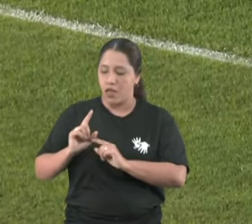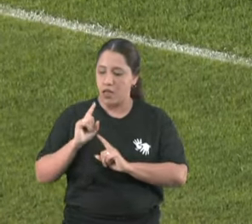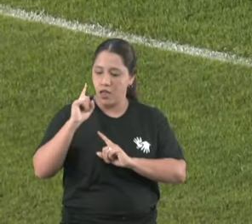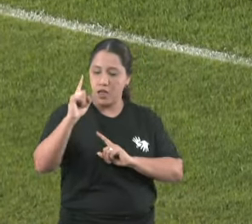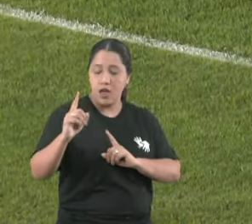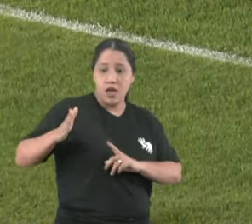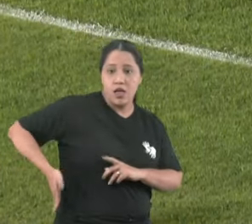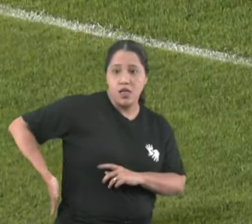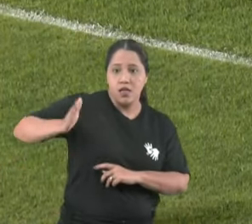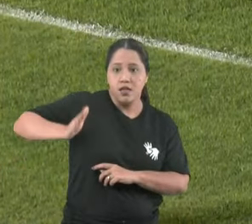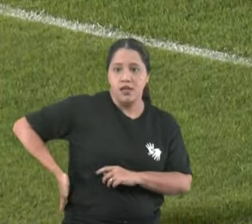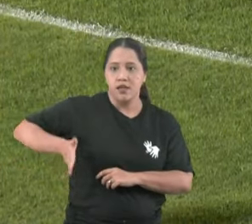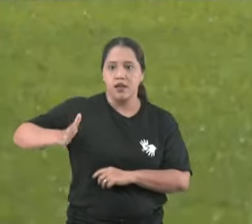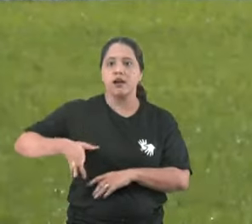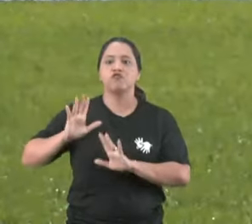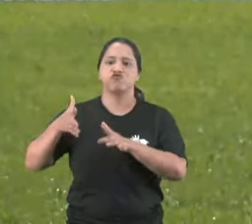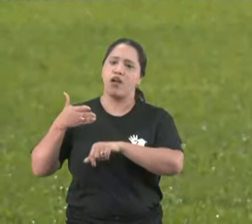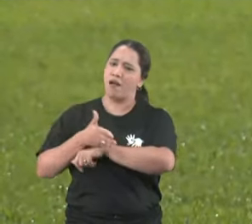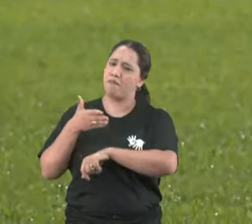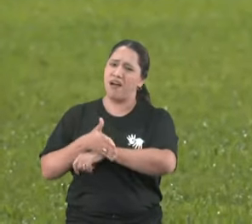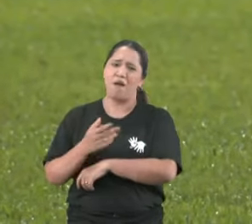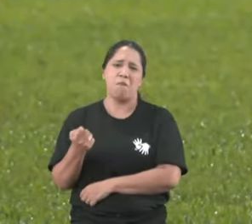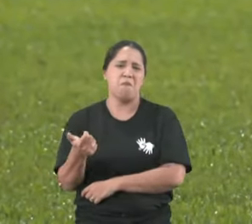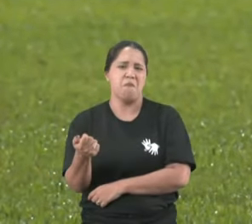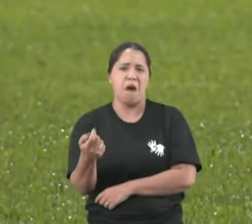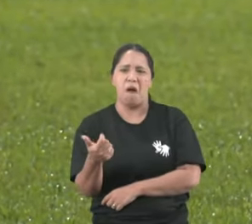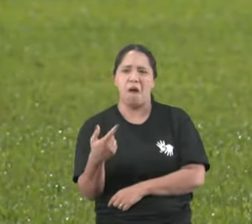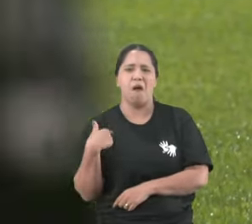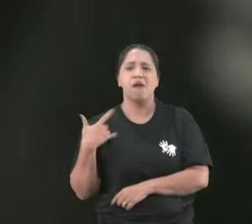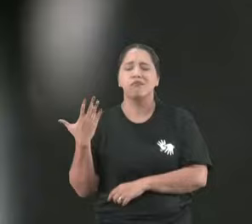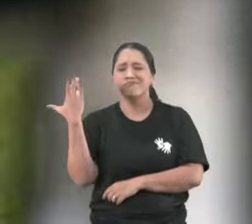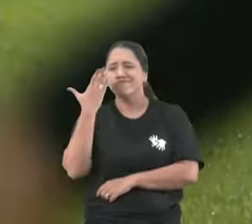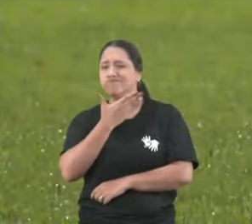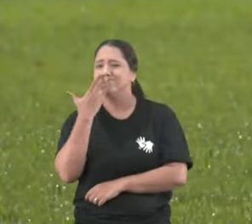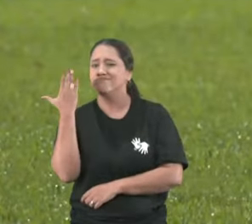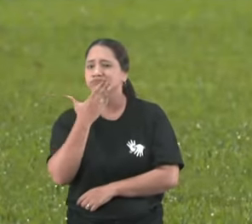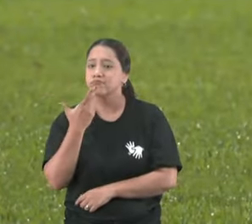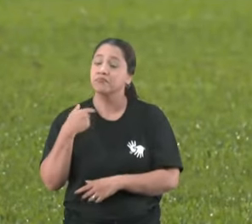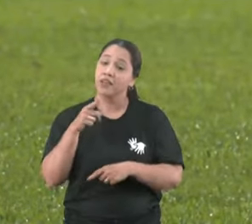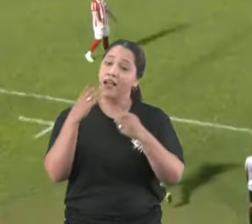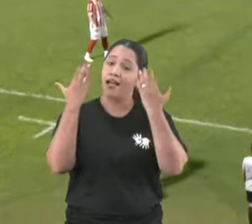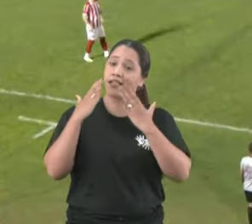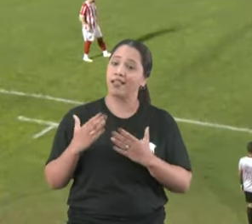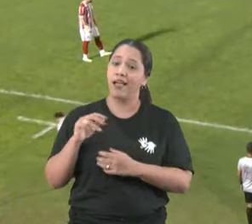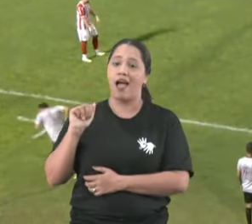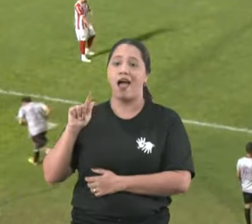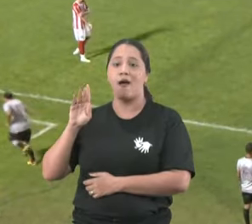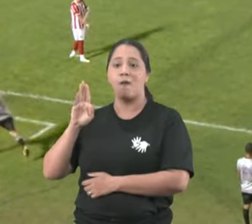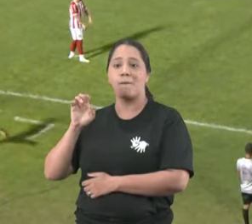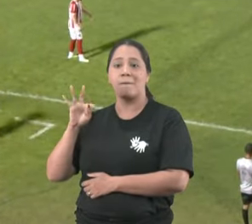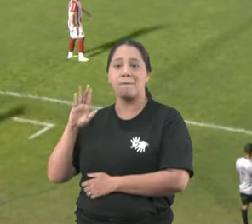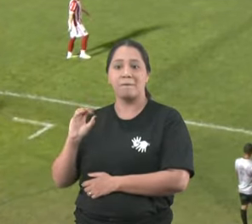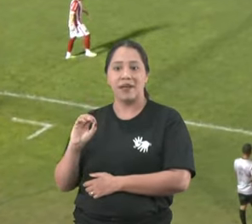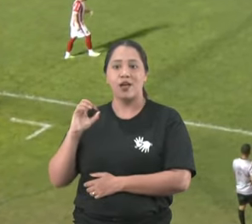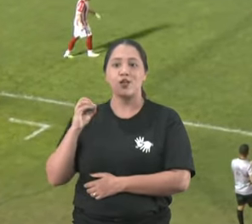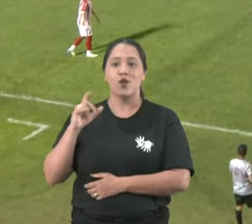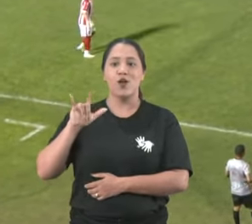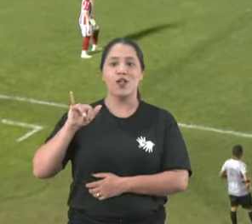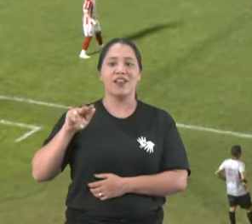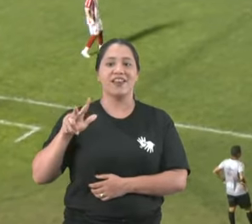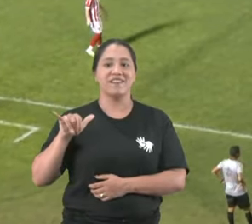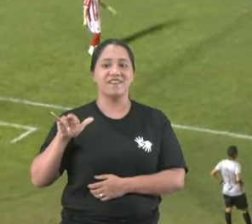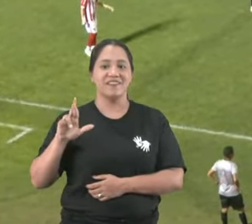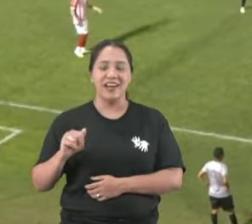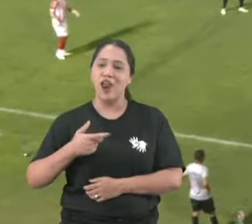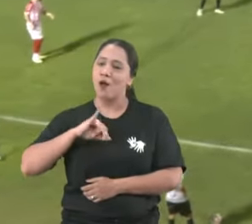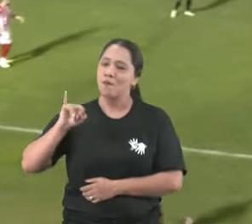que efetivamente participou muito pouco no primeiro tempo. Está aí a análise do Alberto Oliveira.